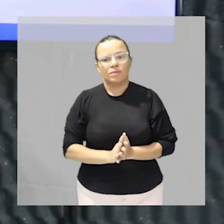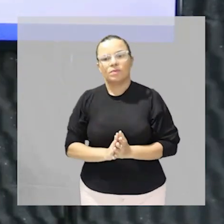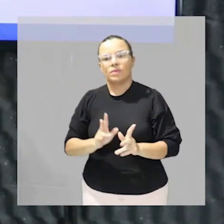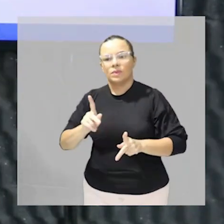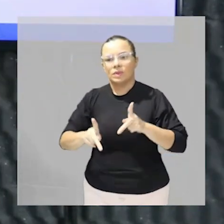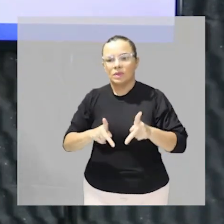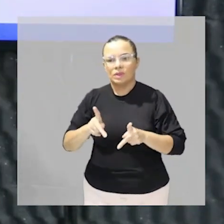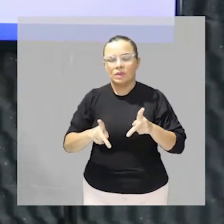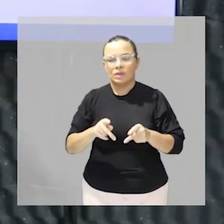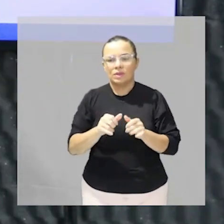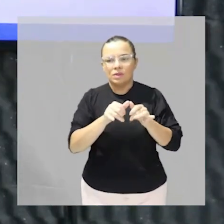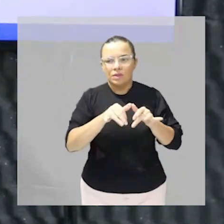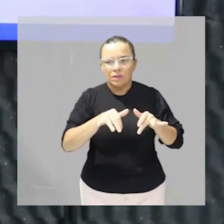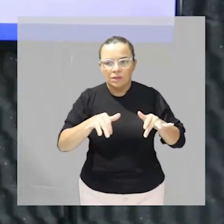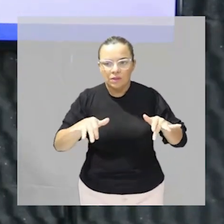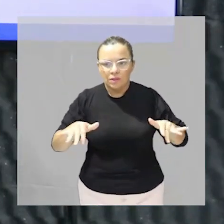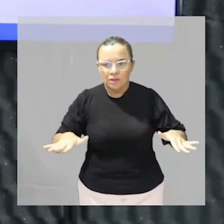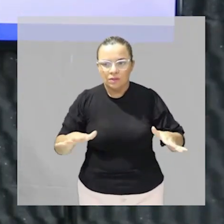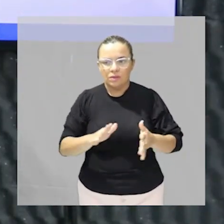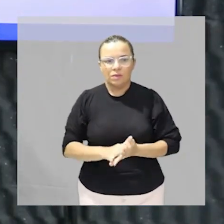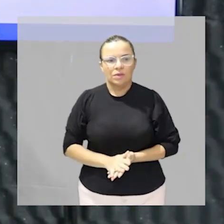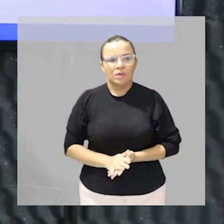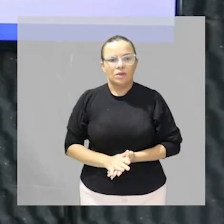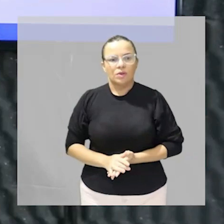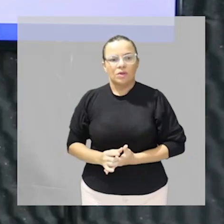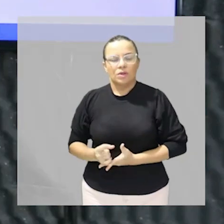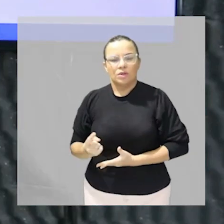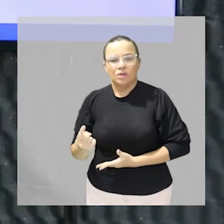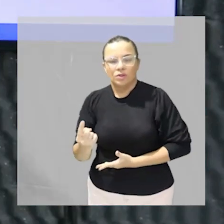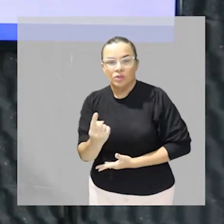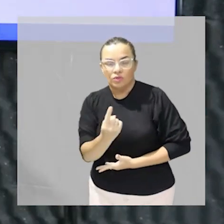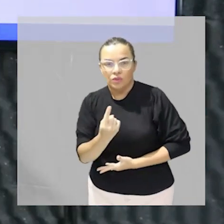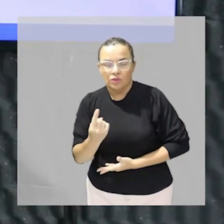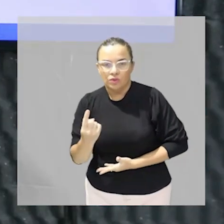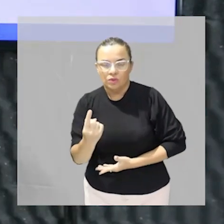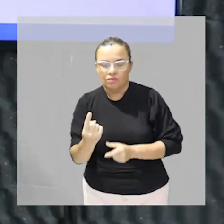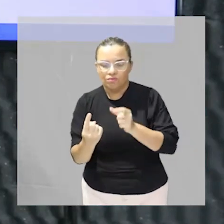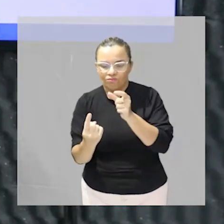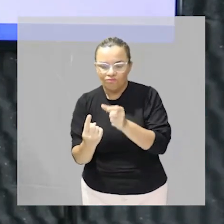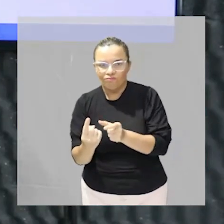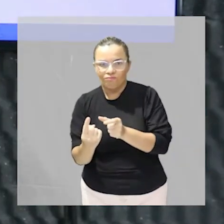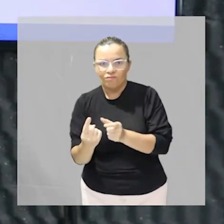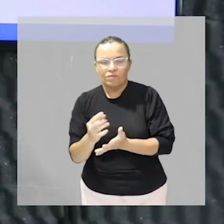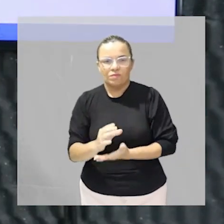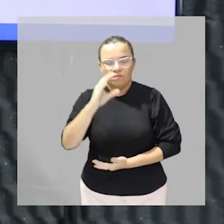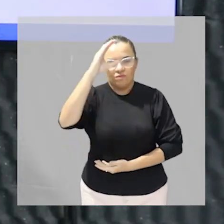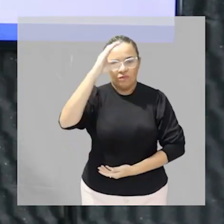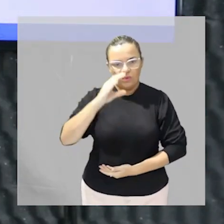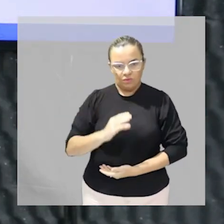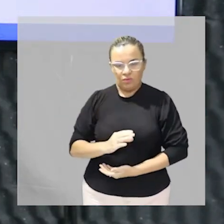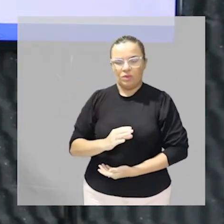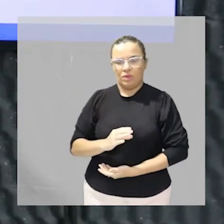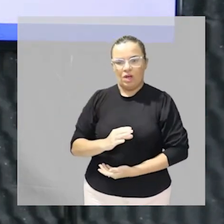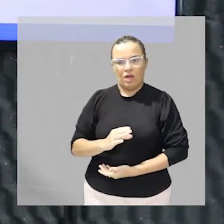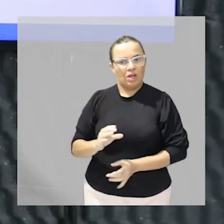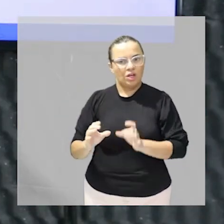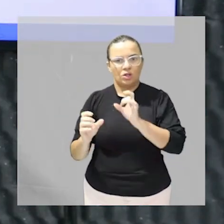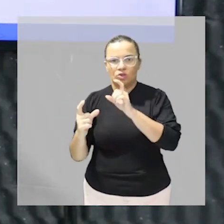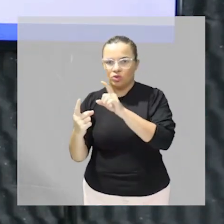de povo abrange tão somente aqueles indivíduos considerados